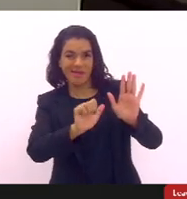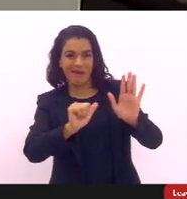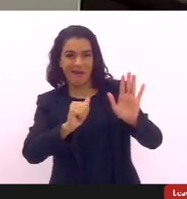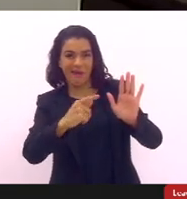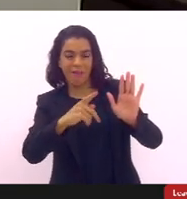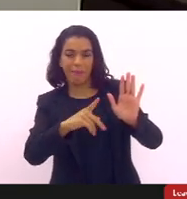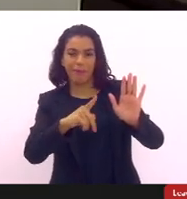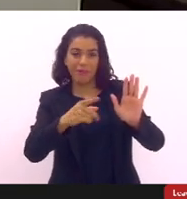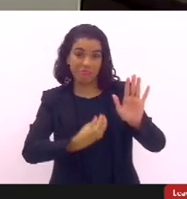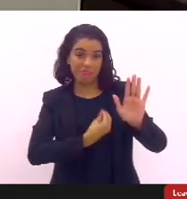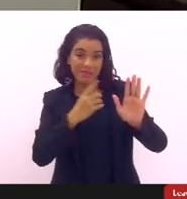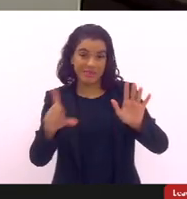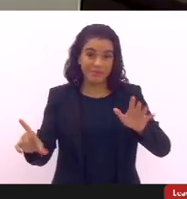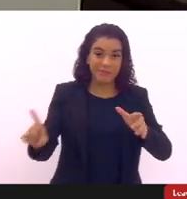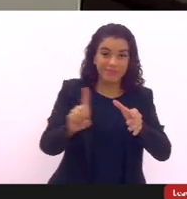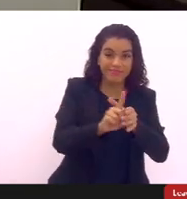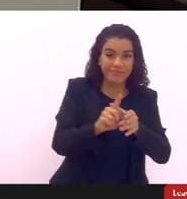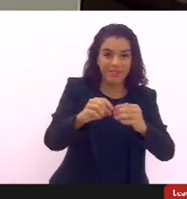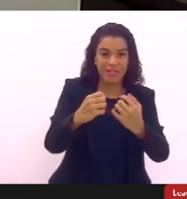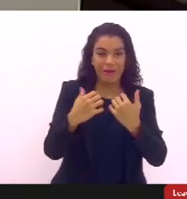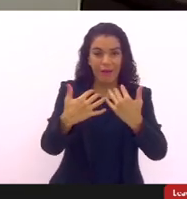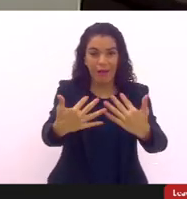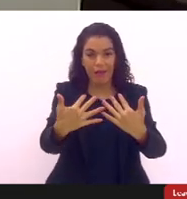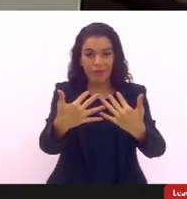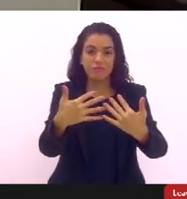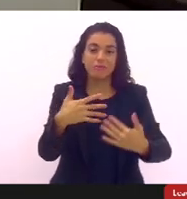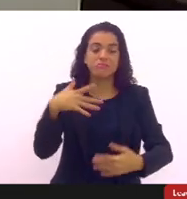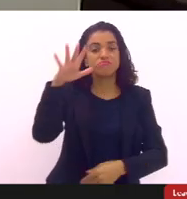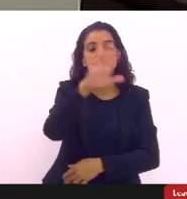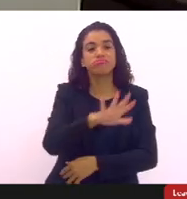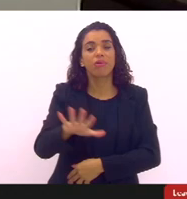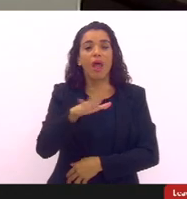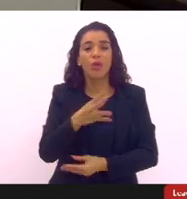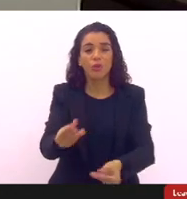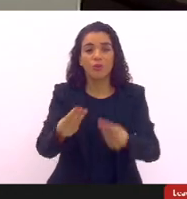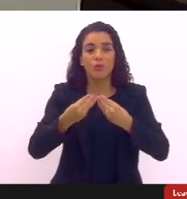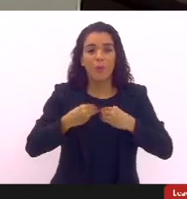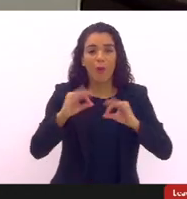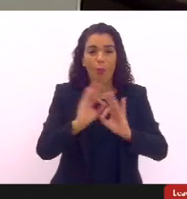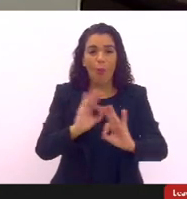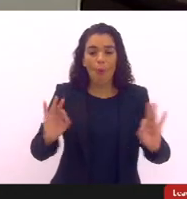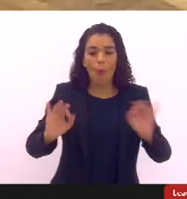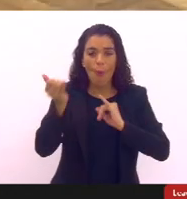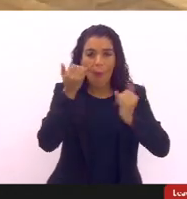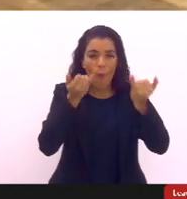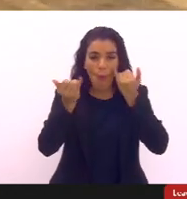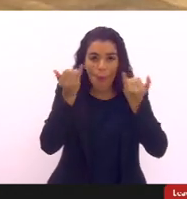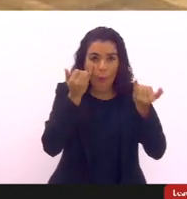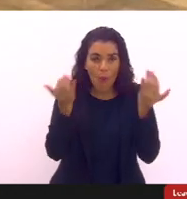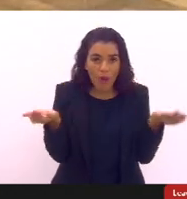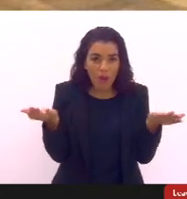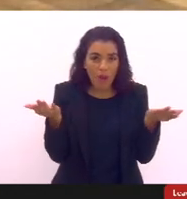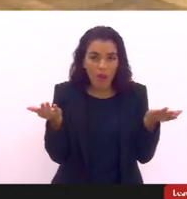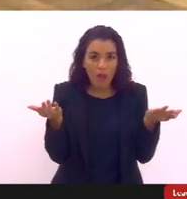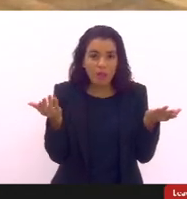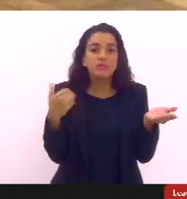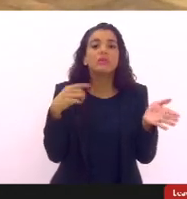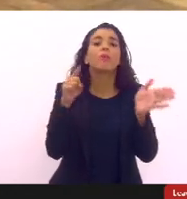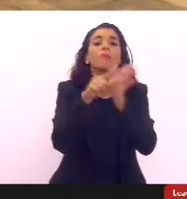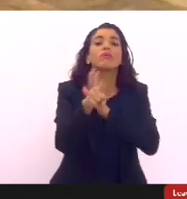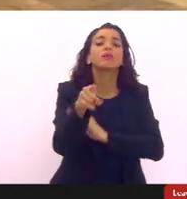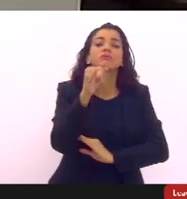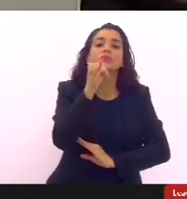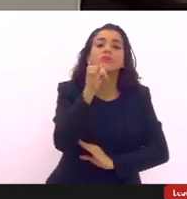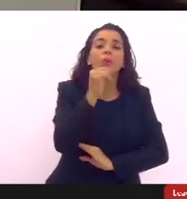uma audiência de uma forma genérica, sem trazer nenhum dado. Não sei se eu pudesse, se eu perguntasse